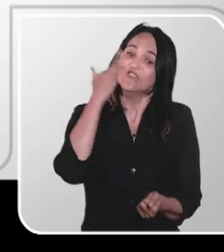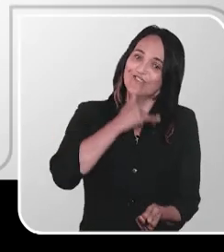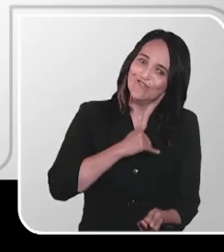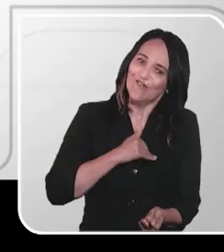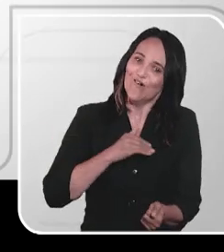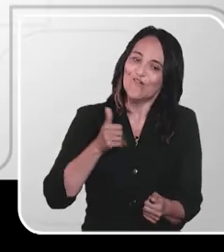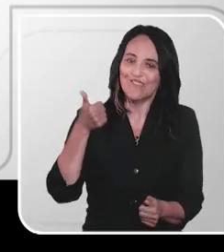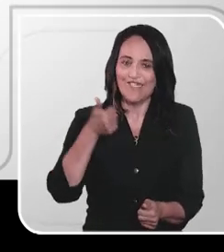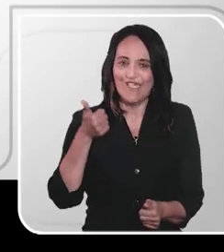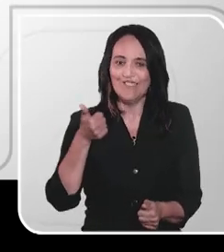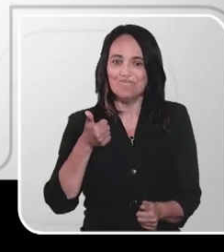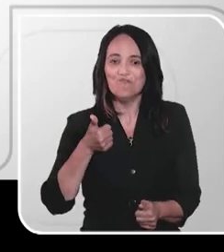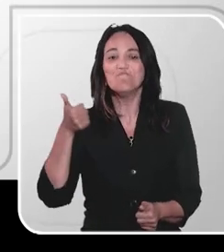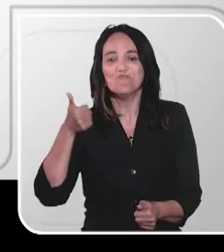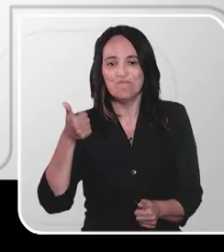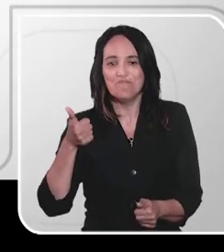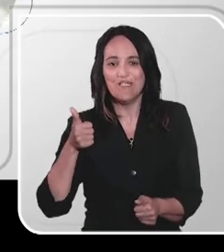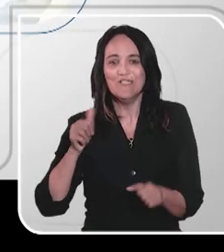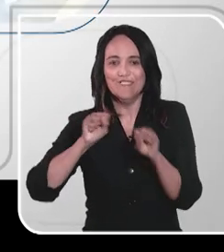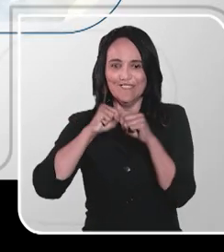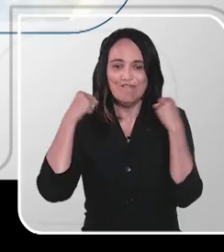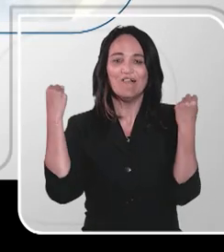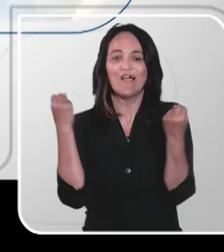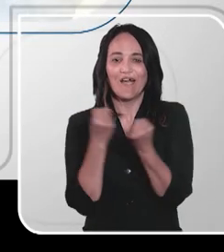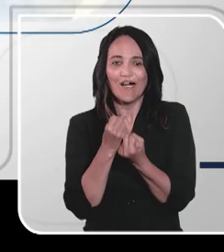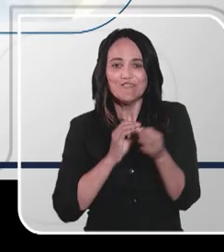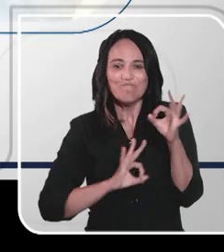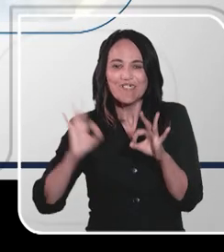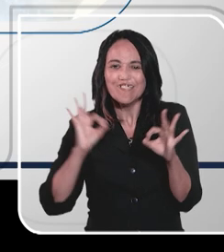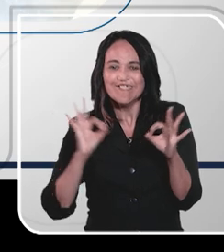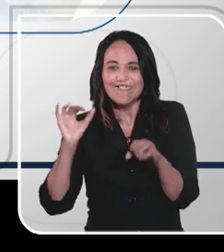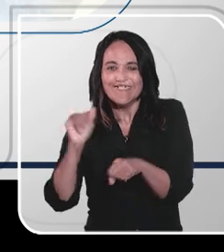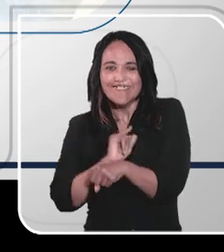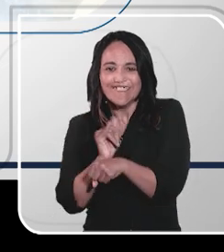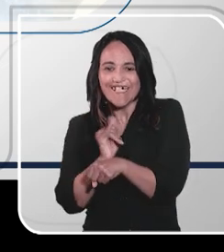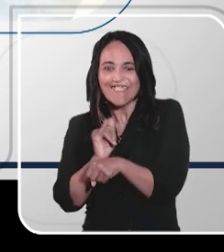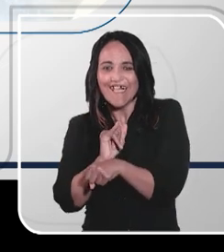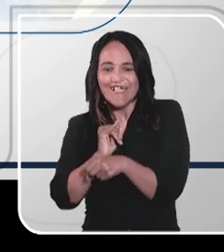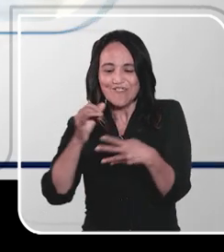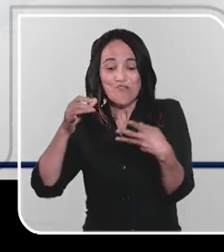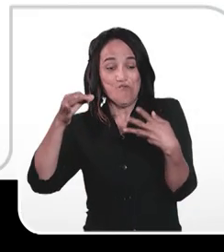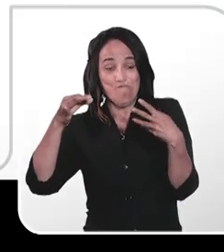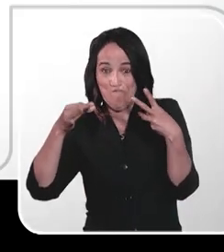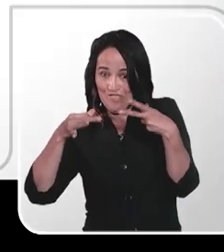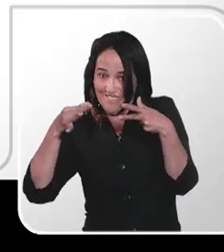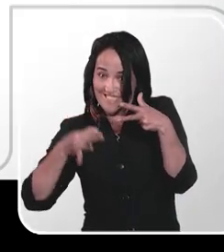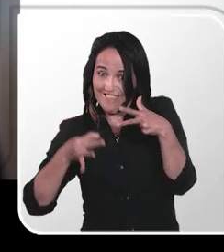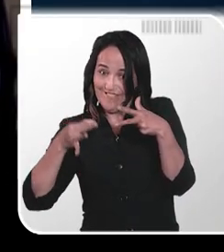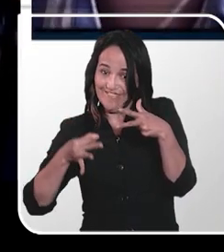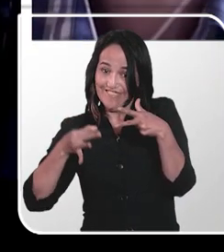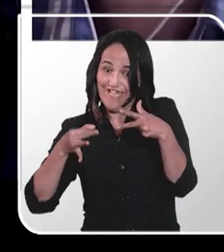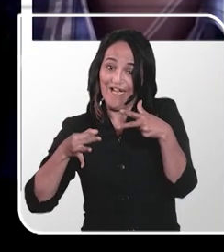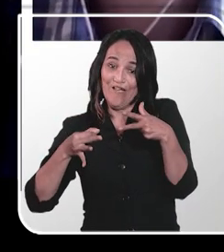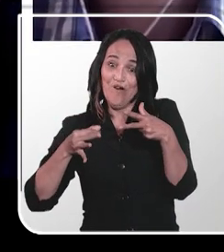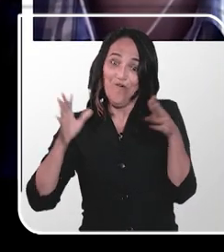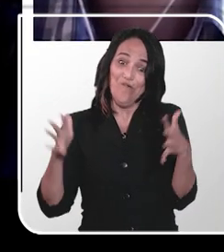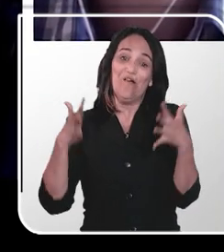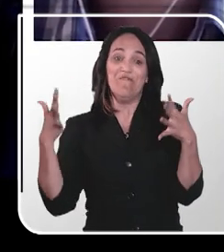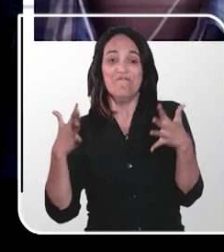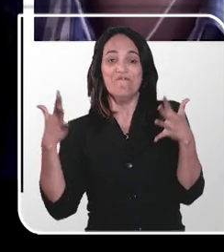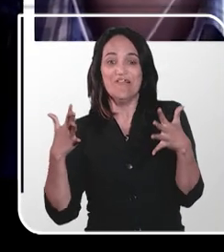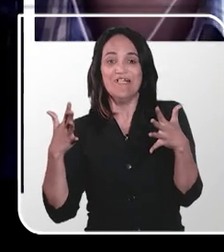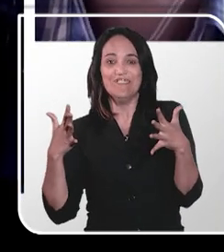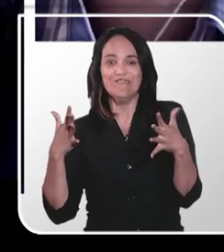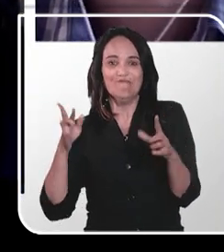Vem aí o 11º Seminário de Planejamento Estratégico Sustentável do Poder Judiciário, evento que se tornou referência